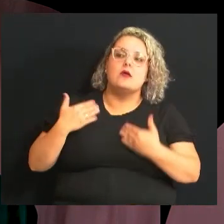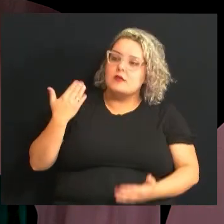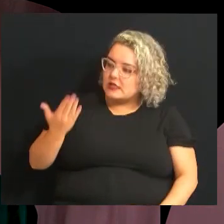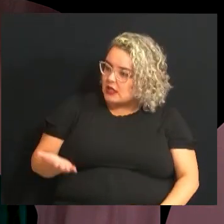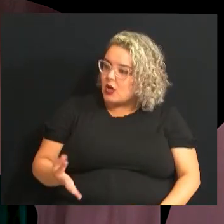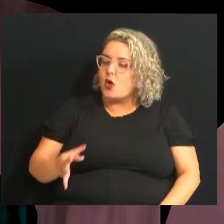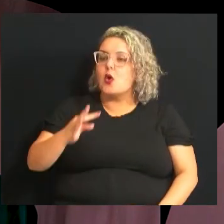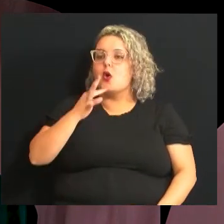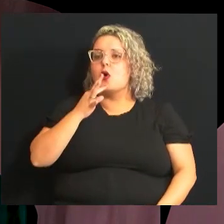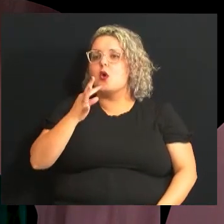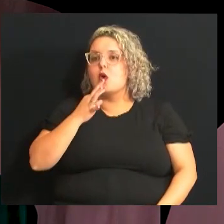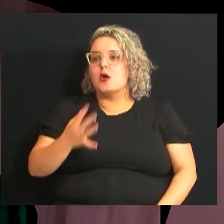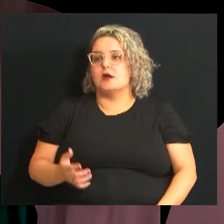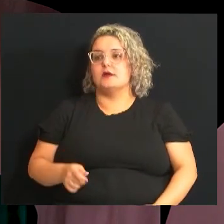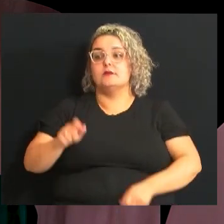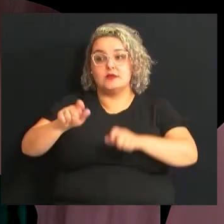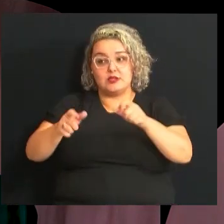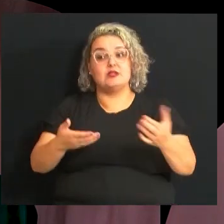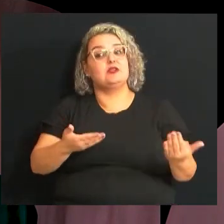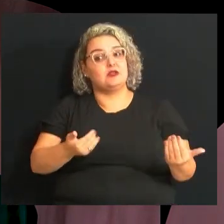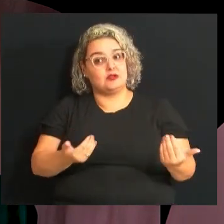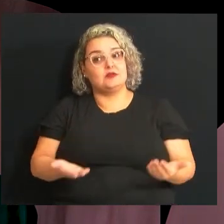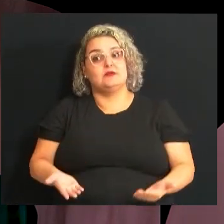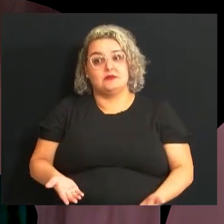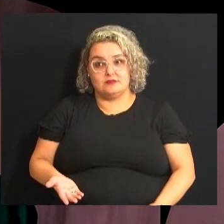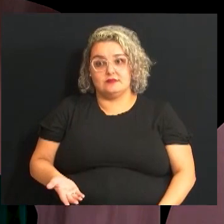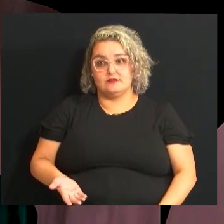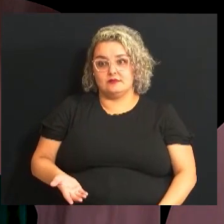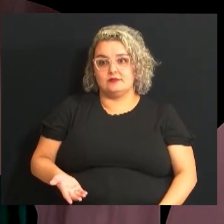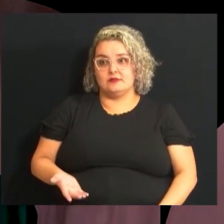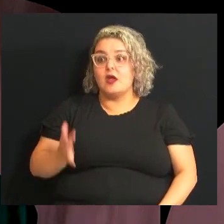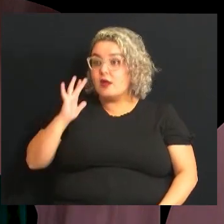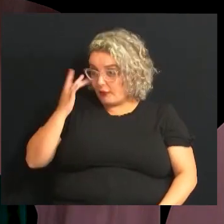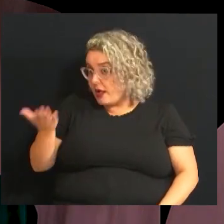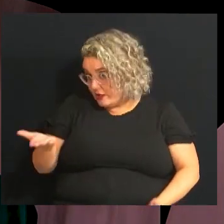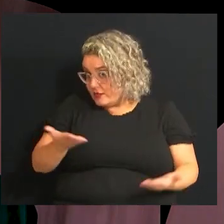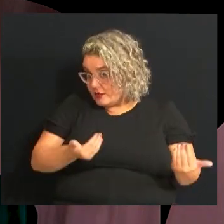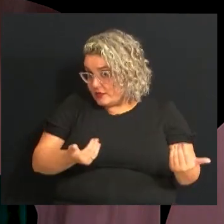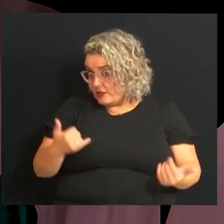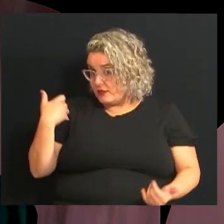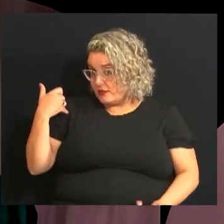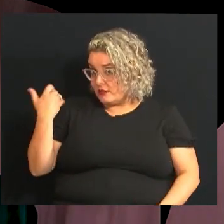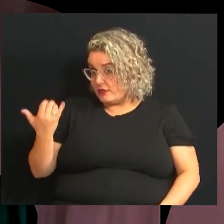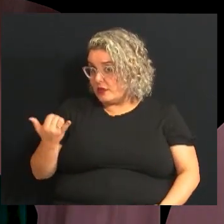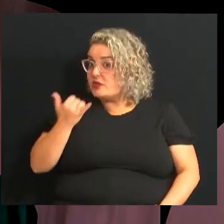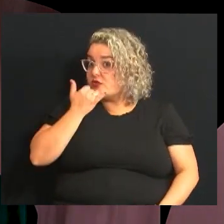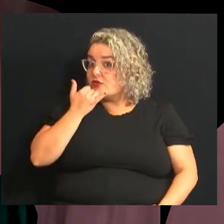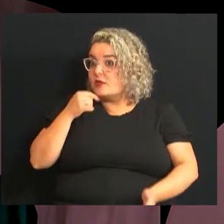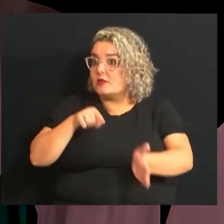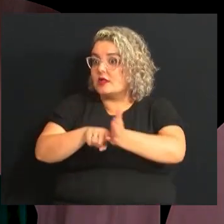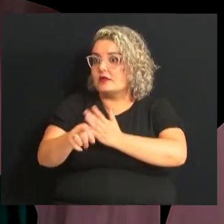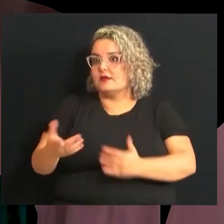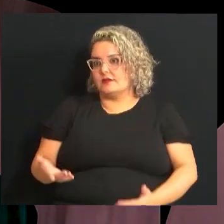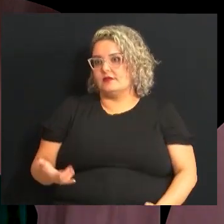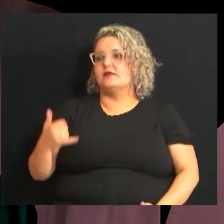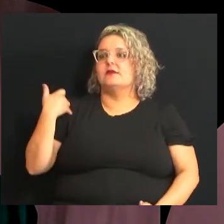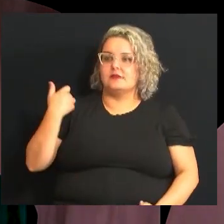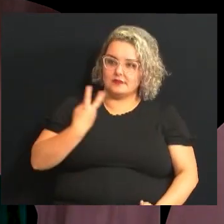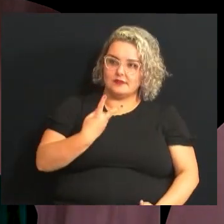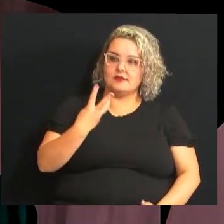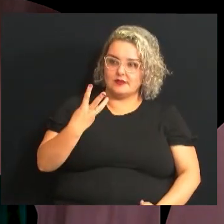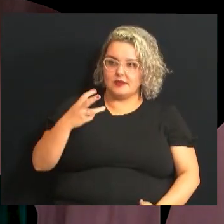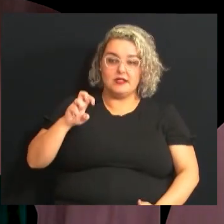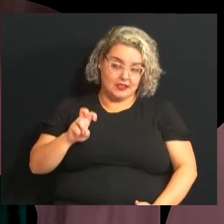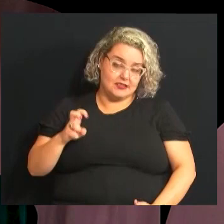Nossa, que legal. Saulo, foi muito bacana conversar com você, conhecer, né, tanta gente jovem, né? A gente está vendo, quer dizer, eu acho que